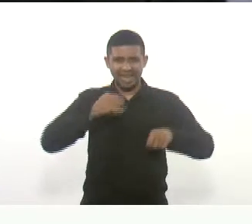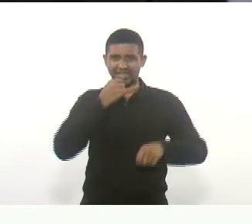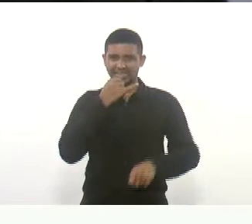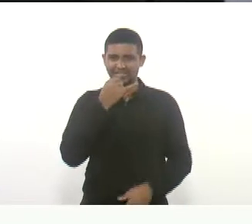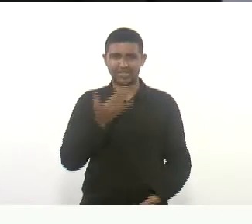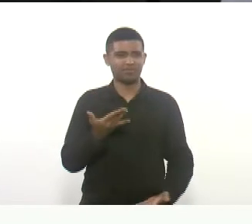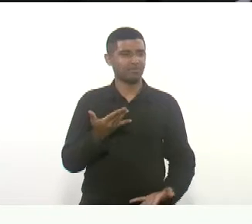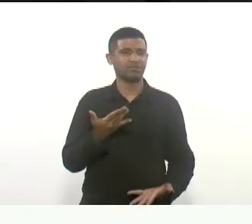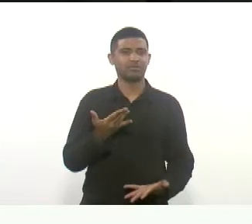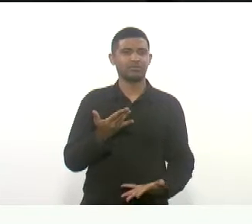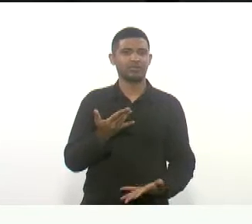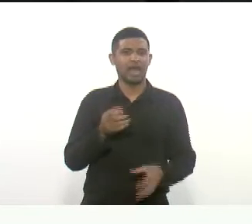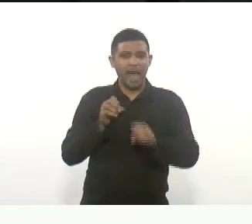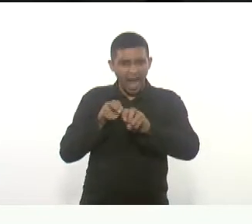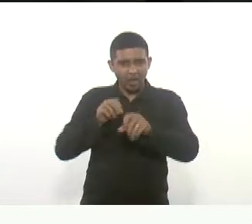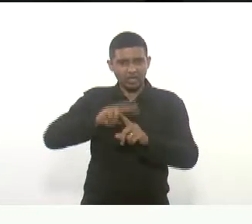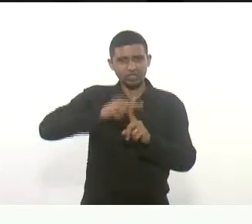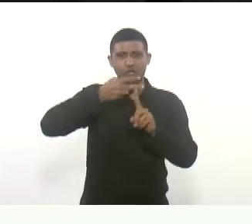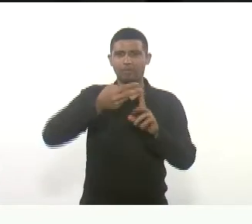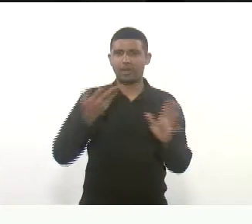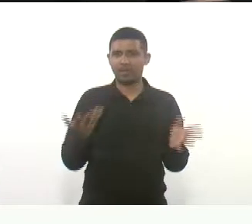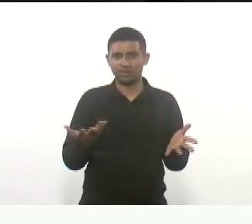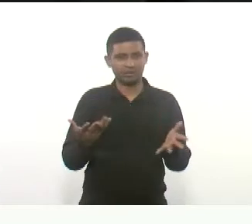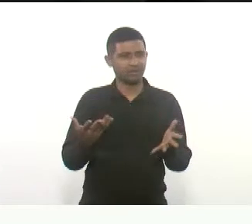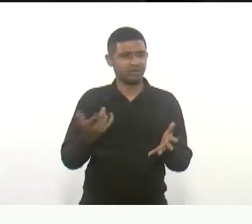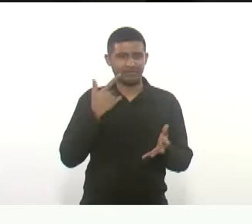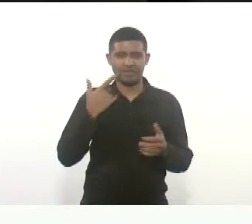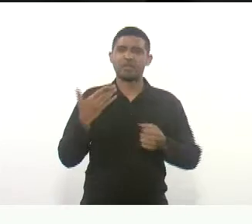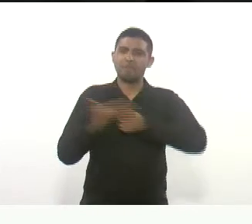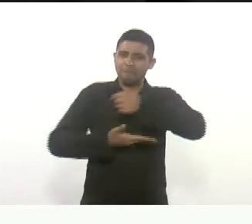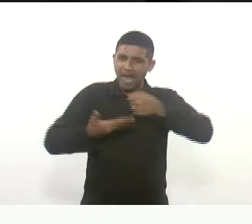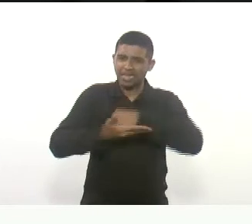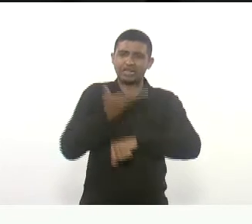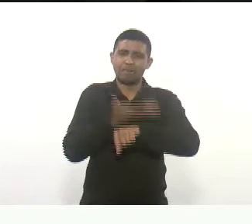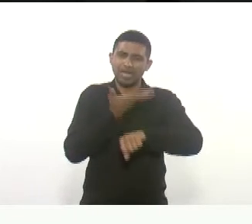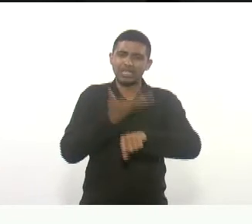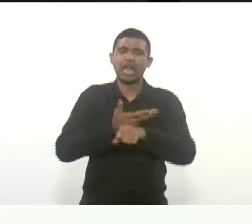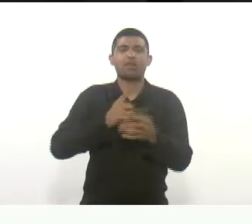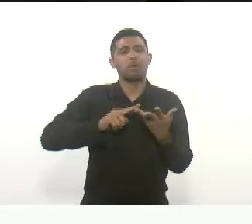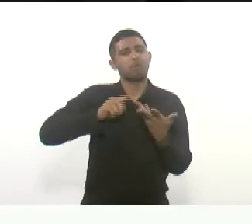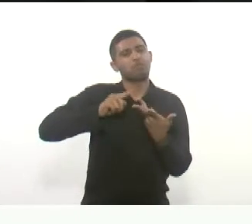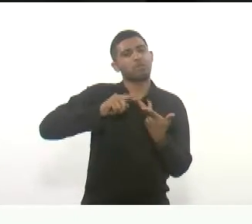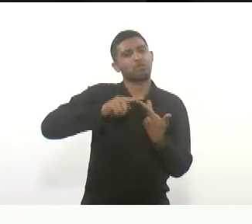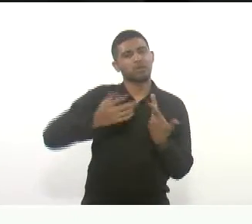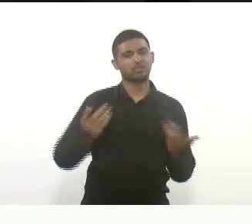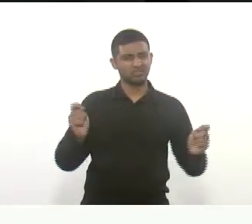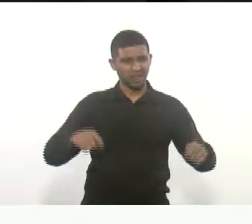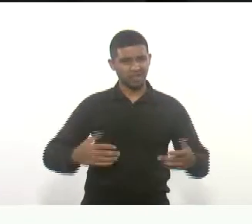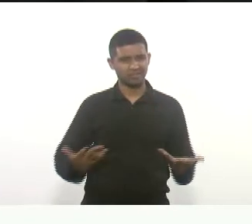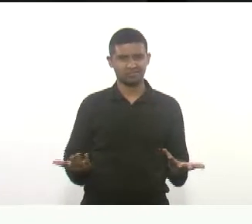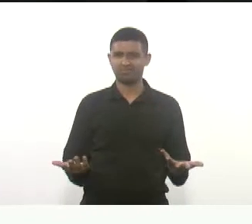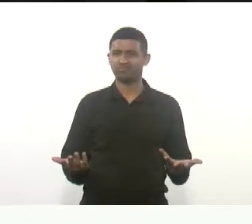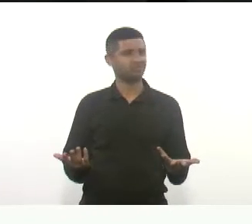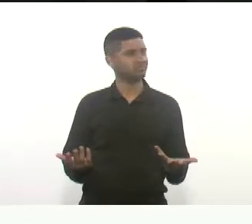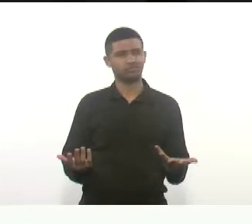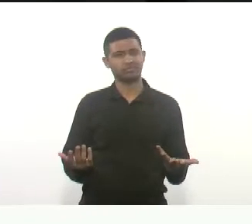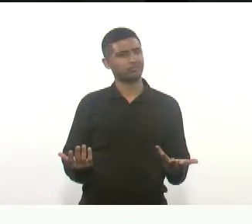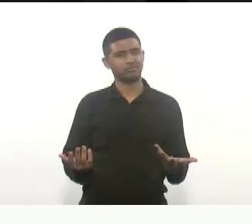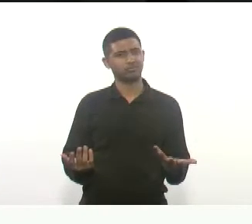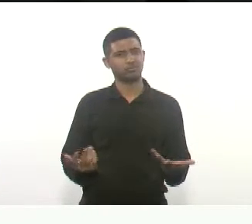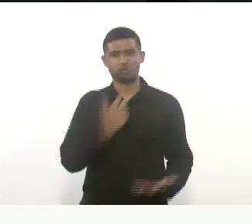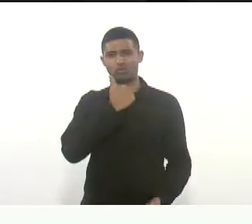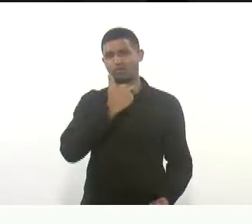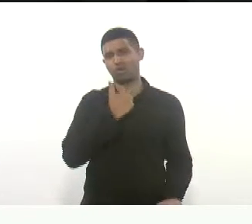que só acrescentar as horas e colocar a mesma base curricular, acrescentando horinhas para cada disciplina, que vai acontecer